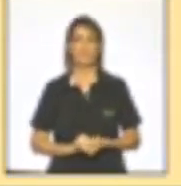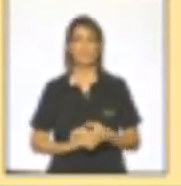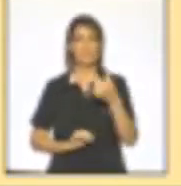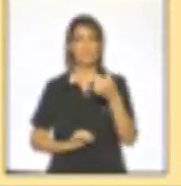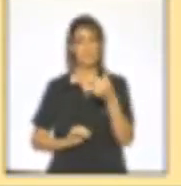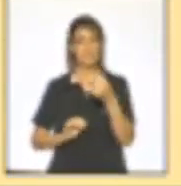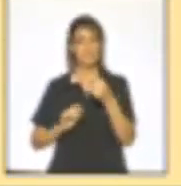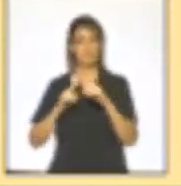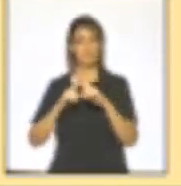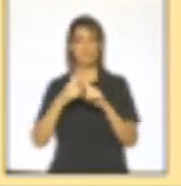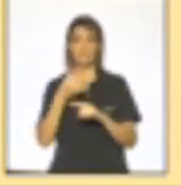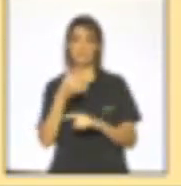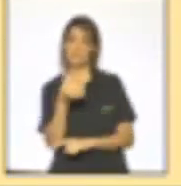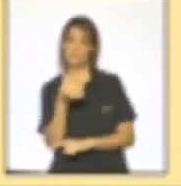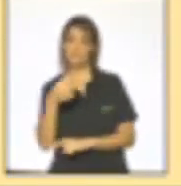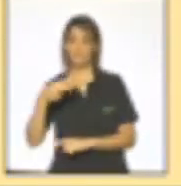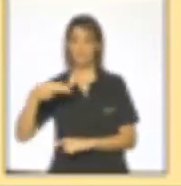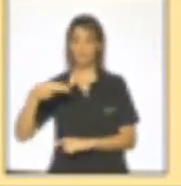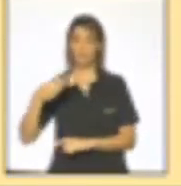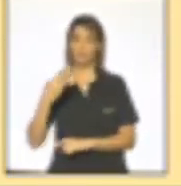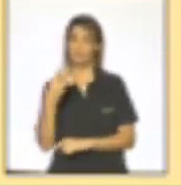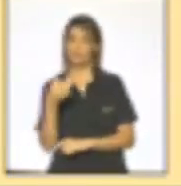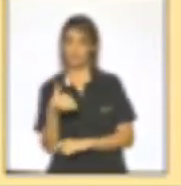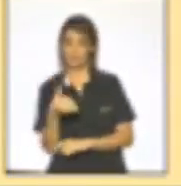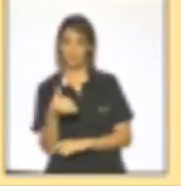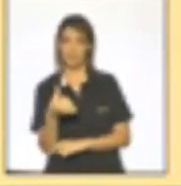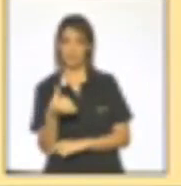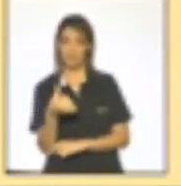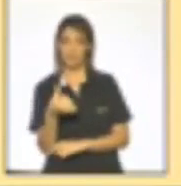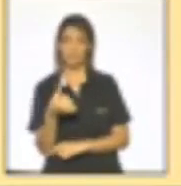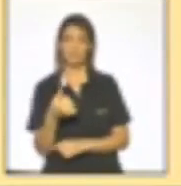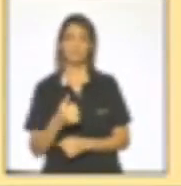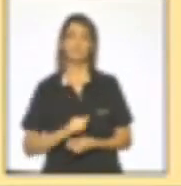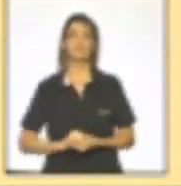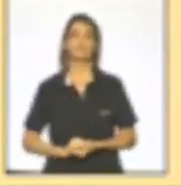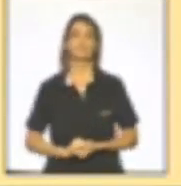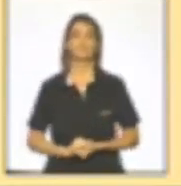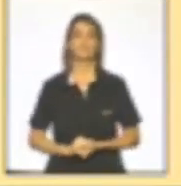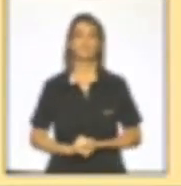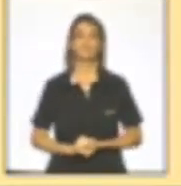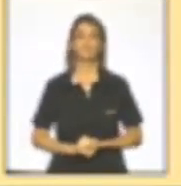vezes 6, 36.